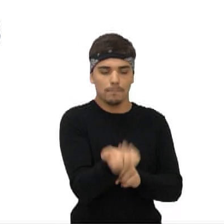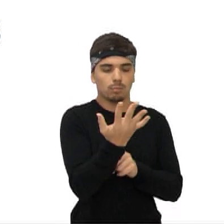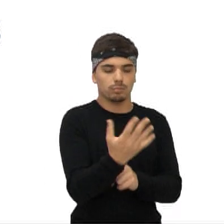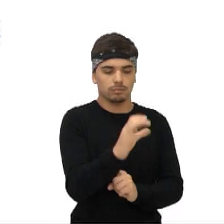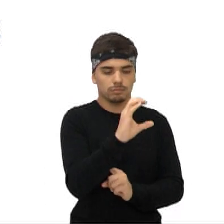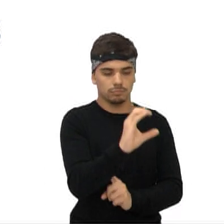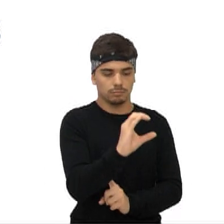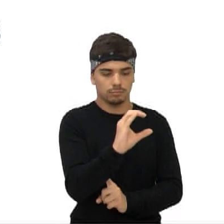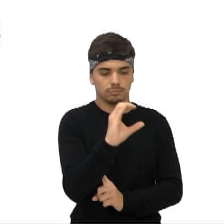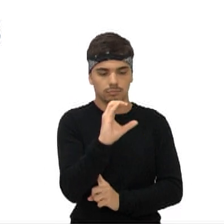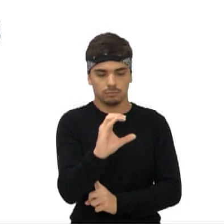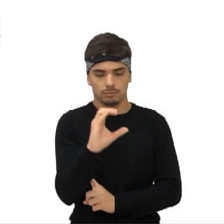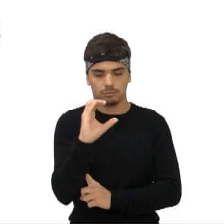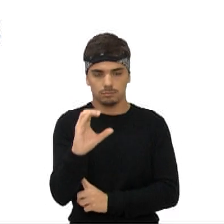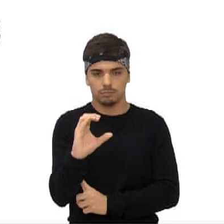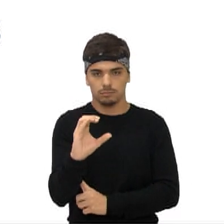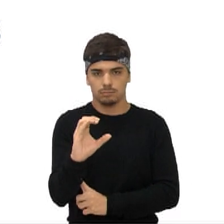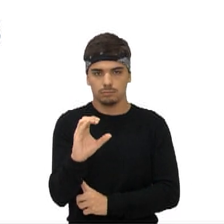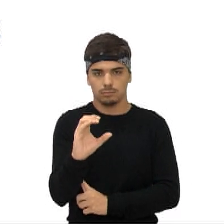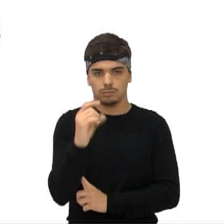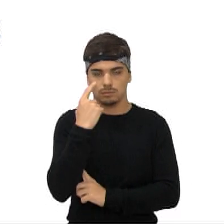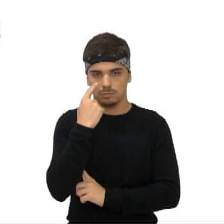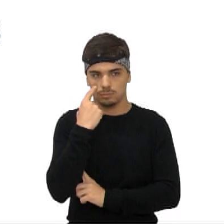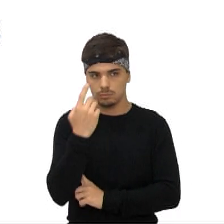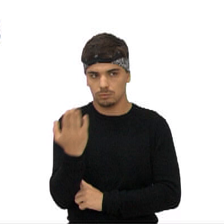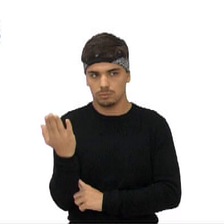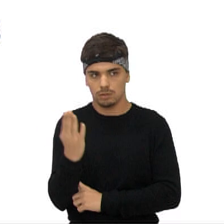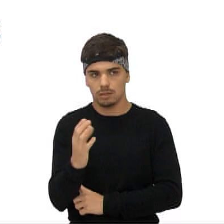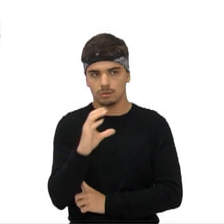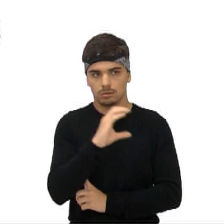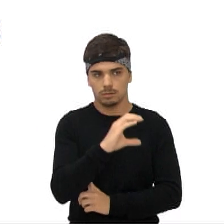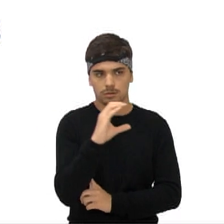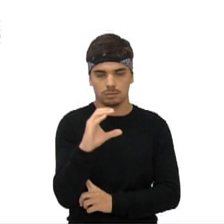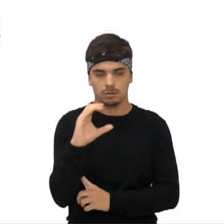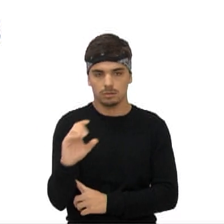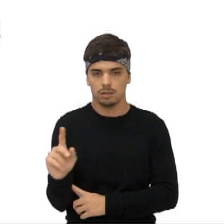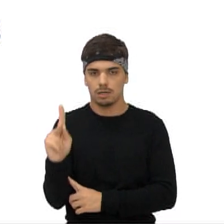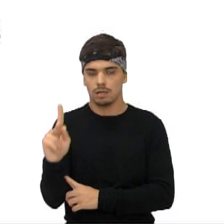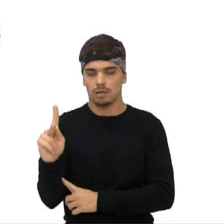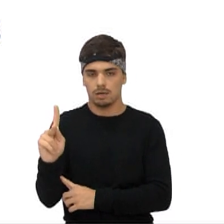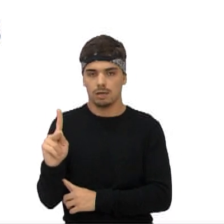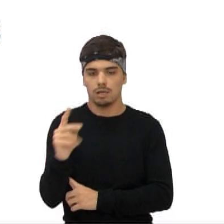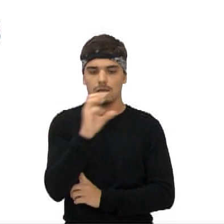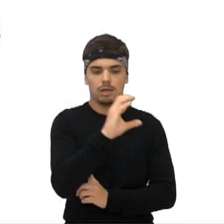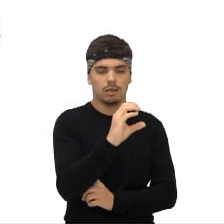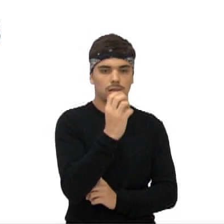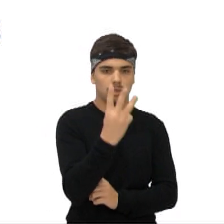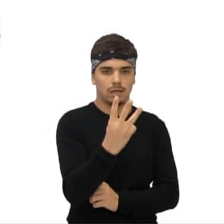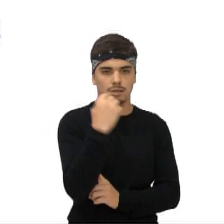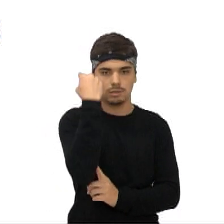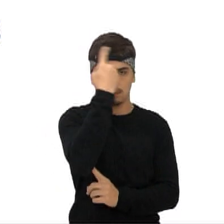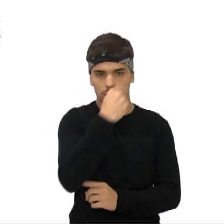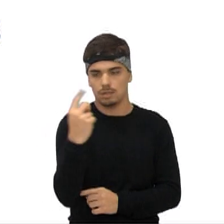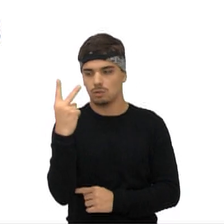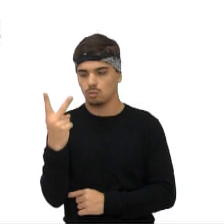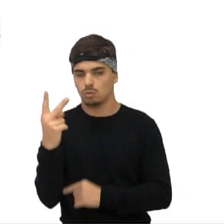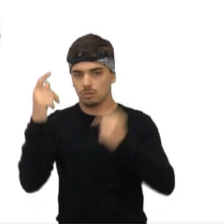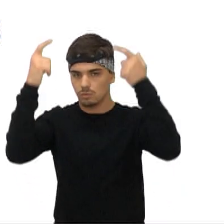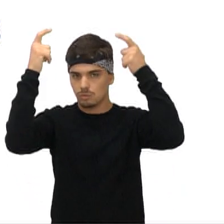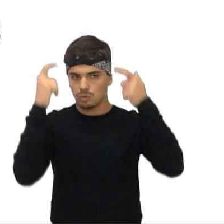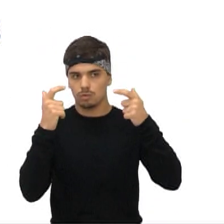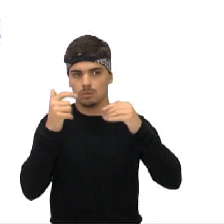lançamento saiu 3 caras, 2 coroa. E assim sucessivamente.